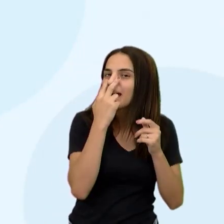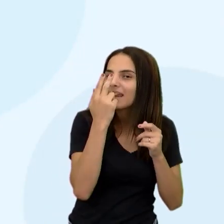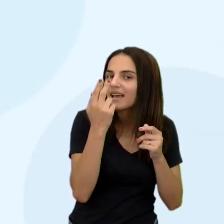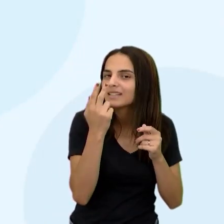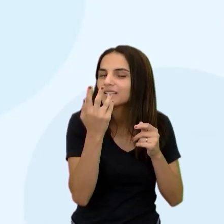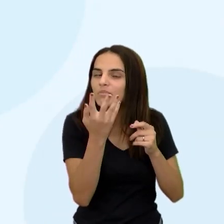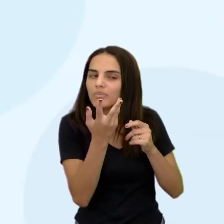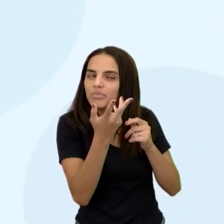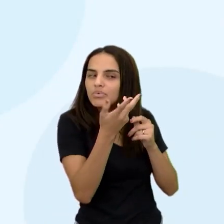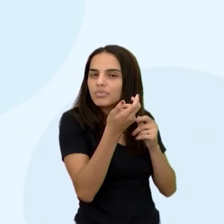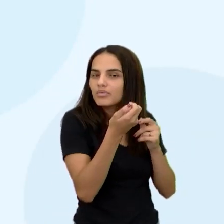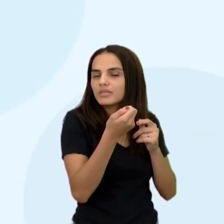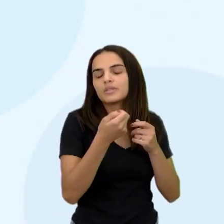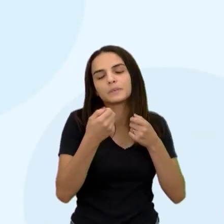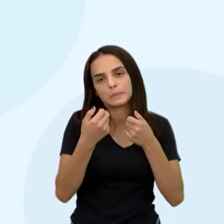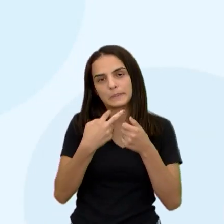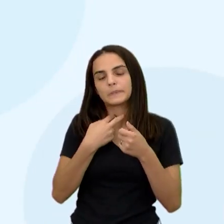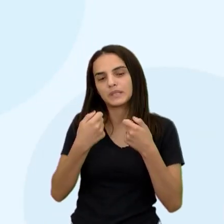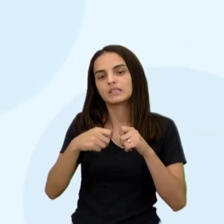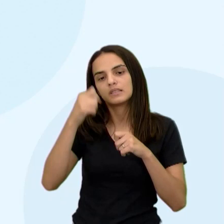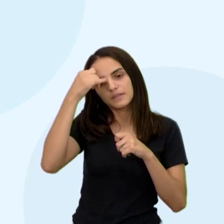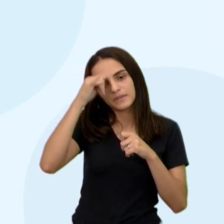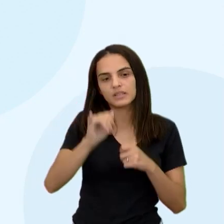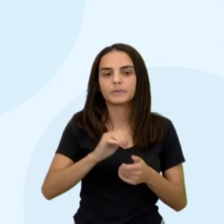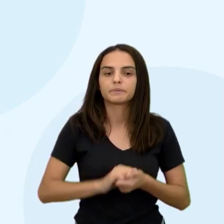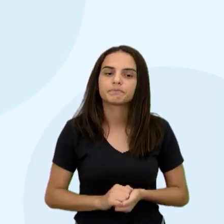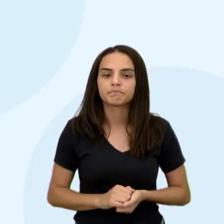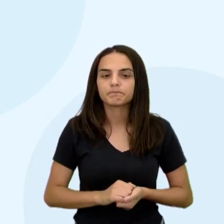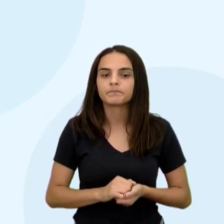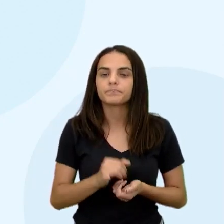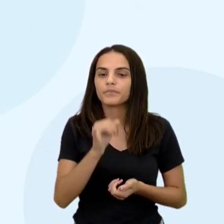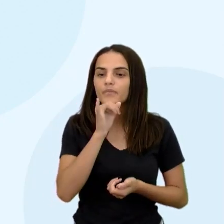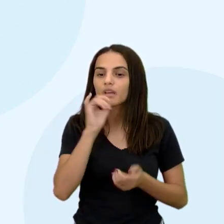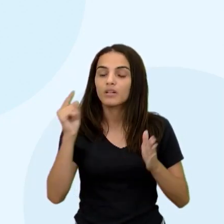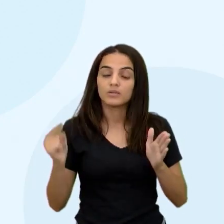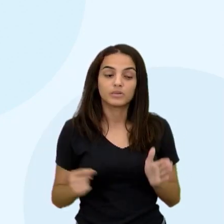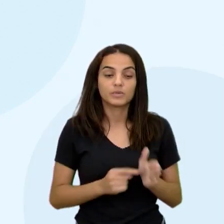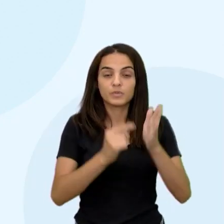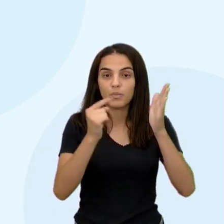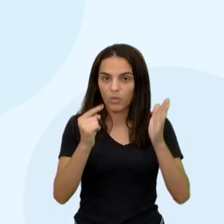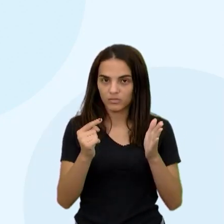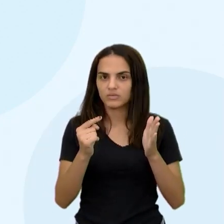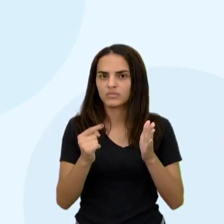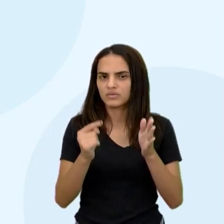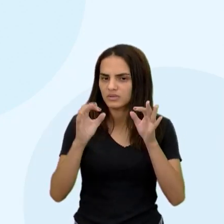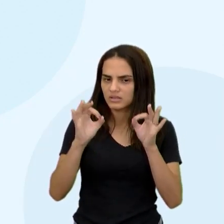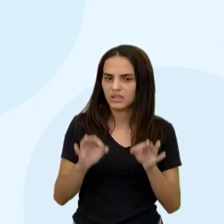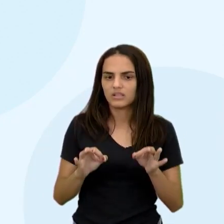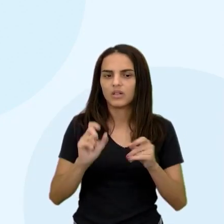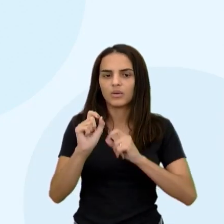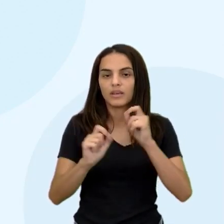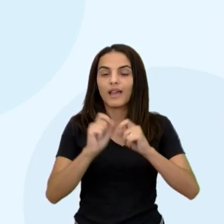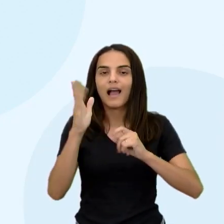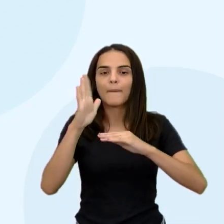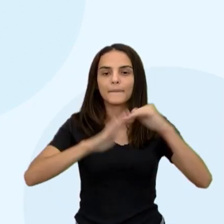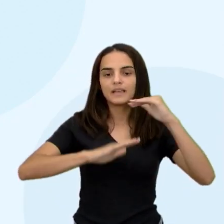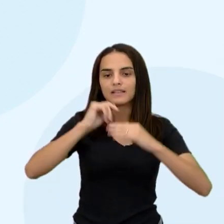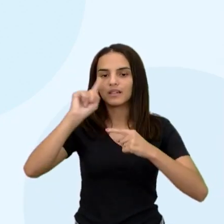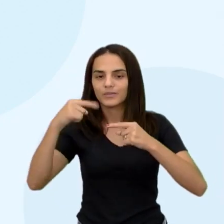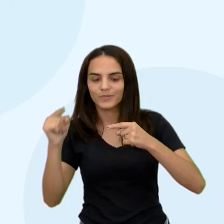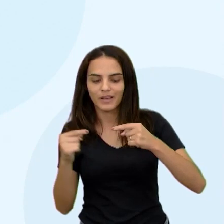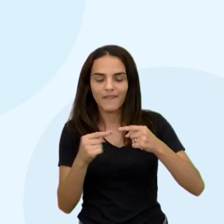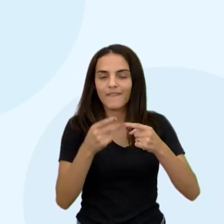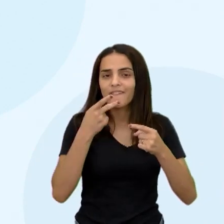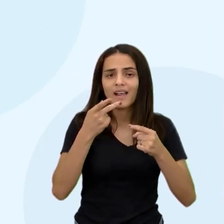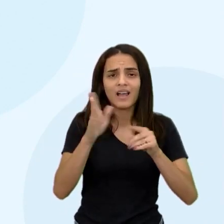Exemplo, um dos meus principais pontos fortes, aqueles que realmente eu domino, é a habilidade de ser objetivo, ou seja, falar